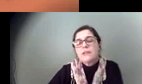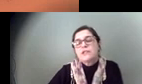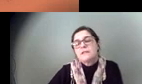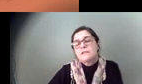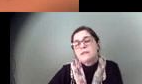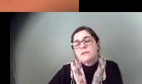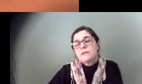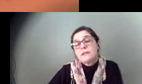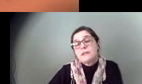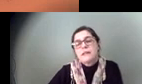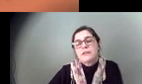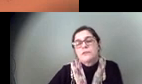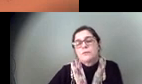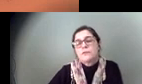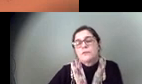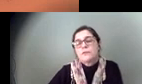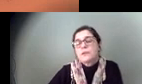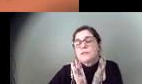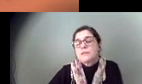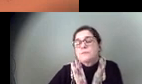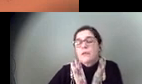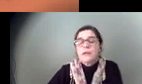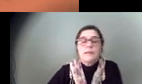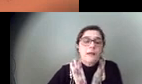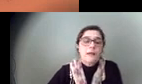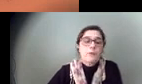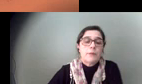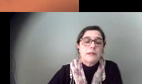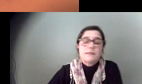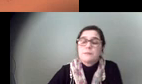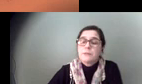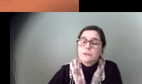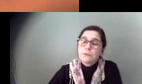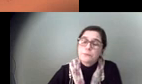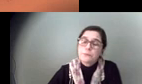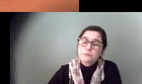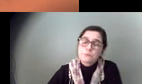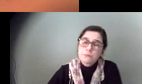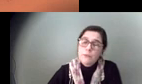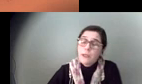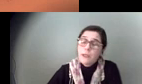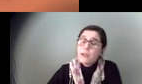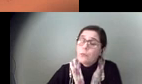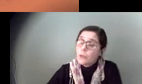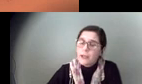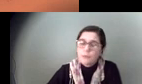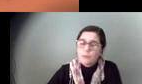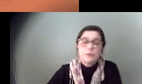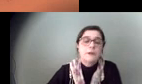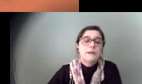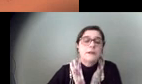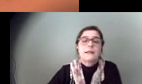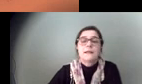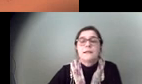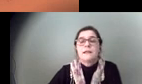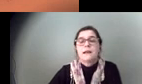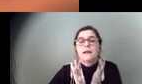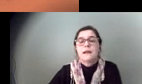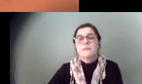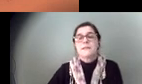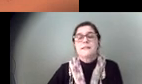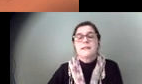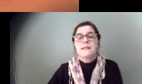média, a gente tem 137 professores que acabam participando é no horário, né, em